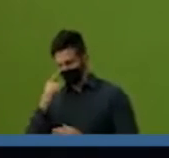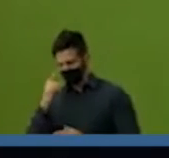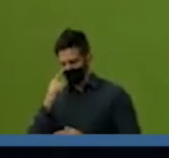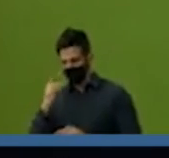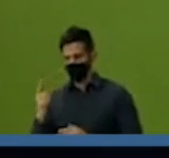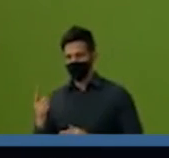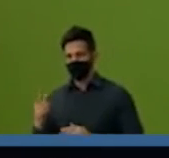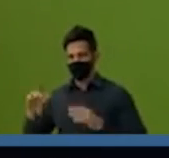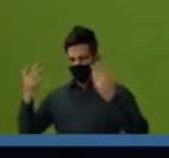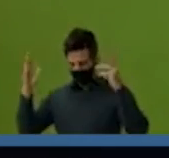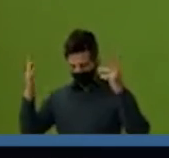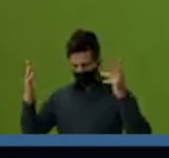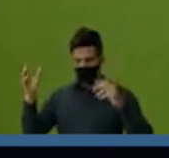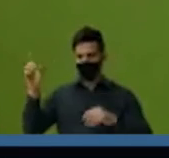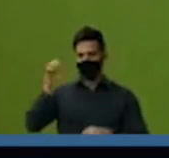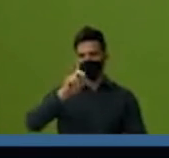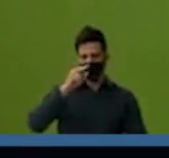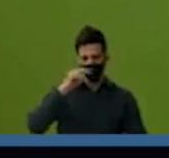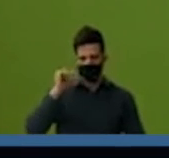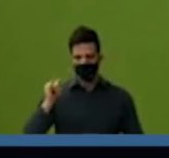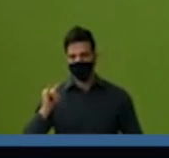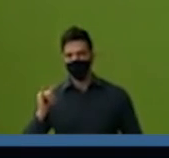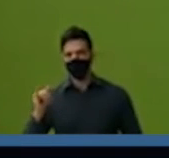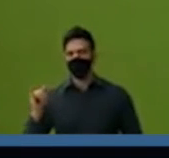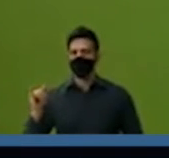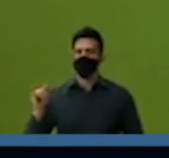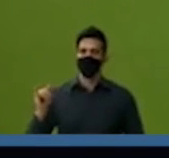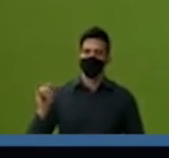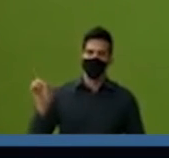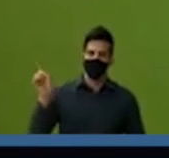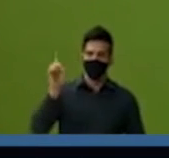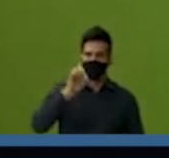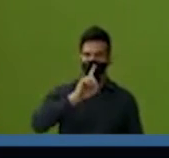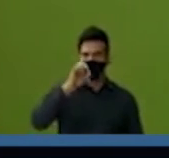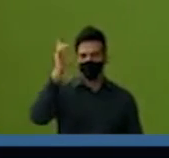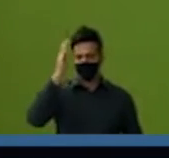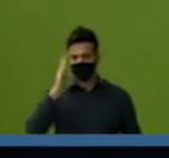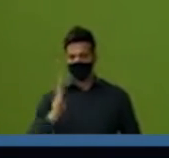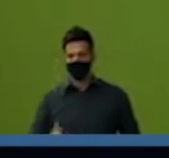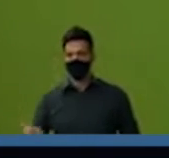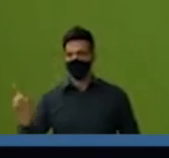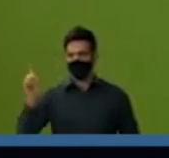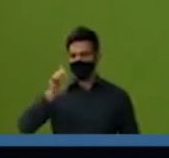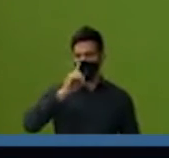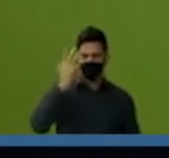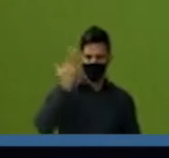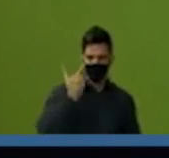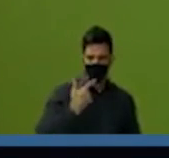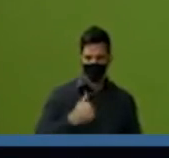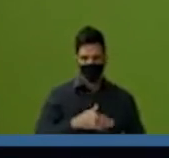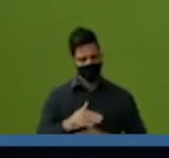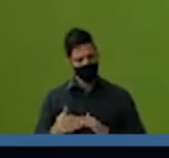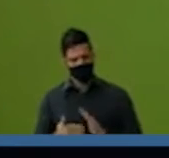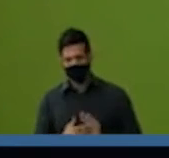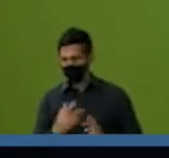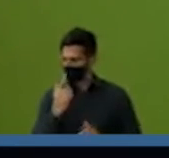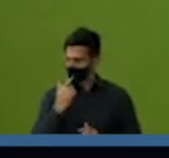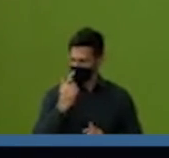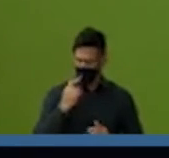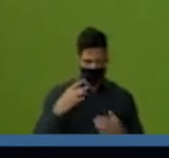depois. Dia dos Pais, Dia da Pátria, Dia da Criança, Divisão do